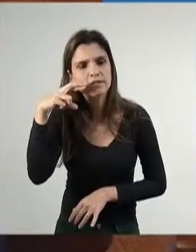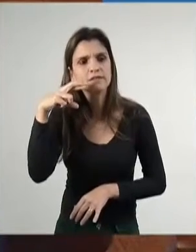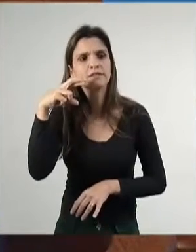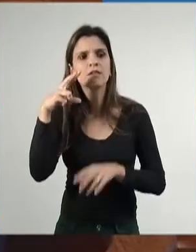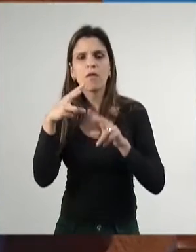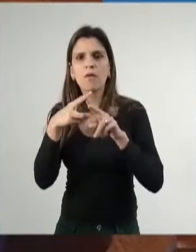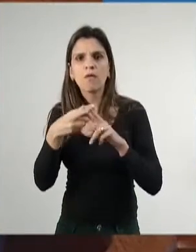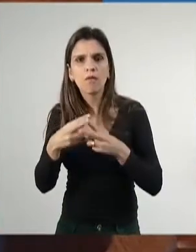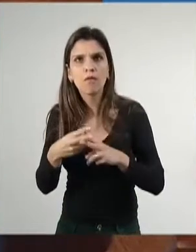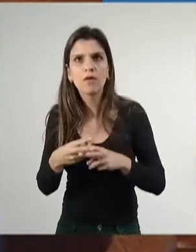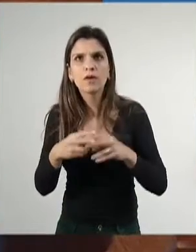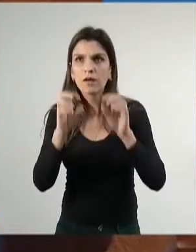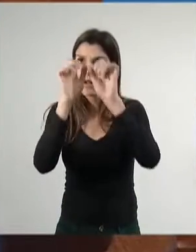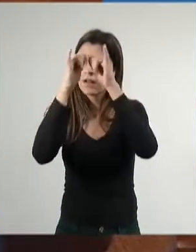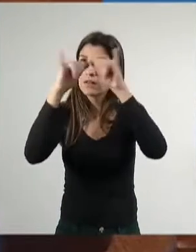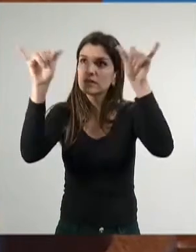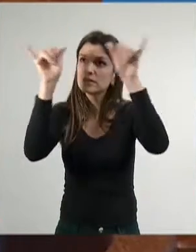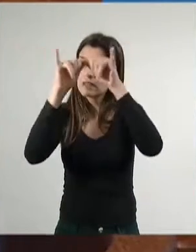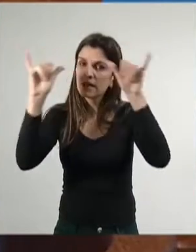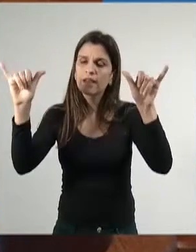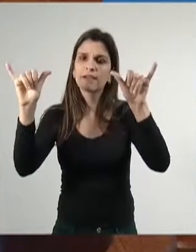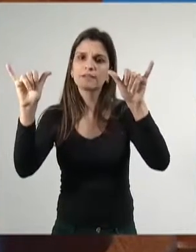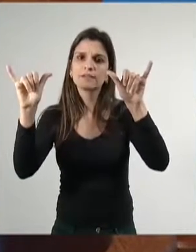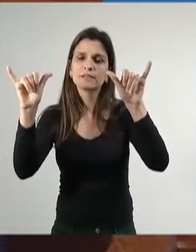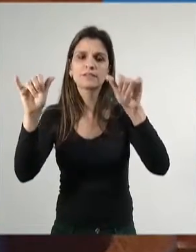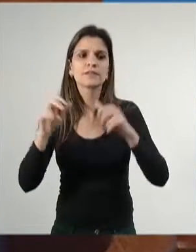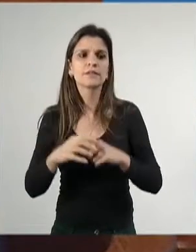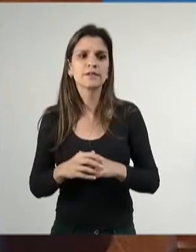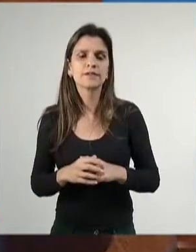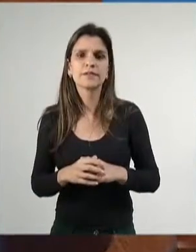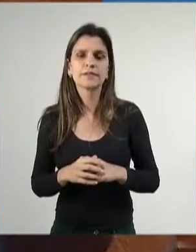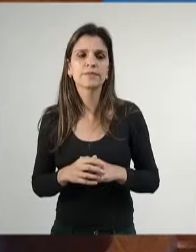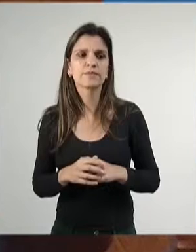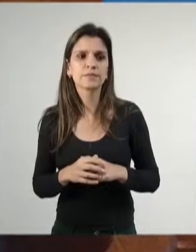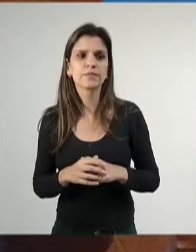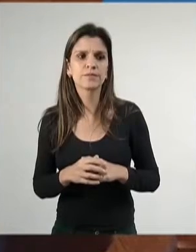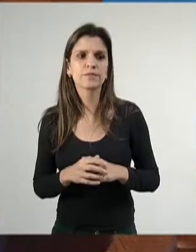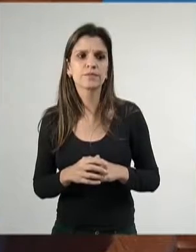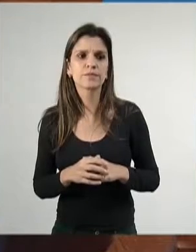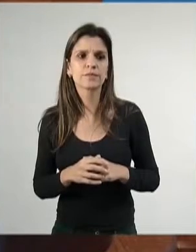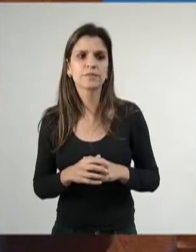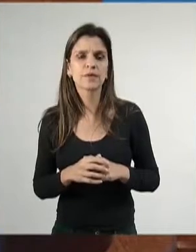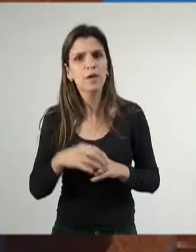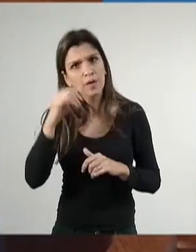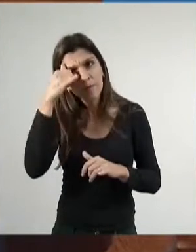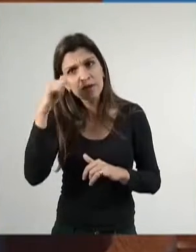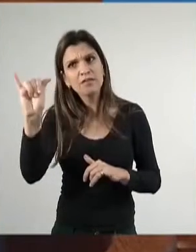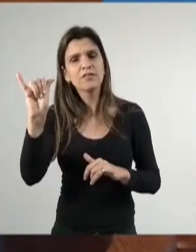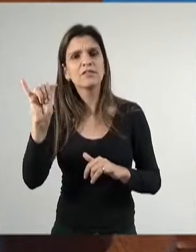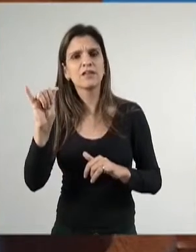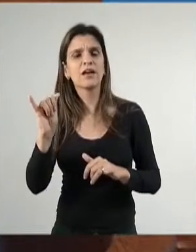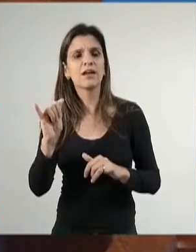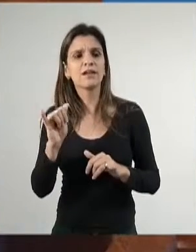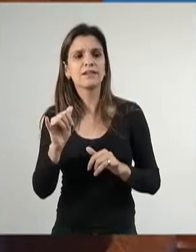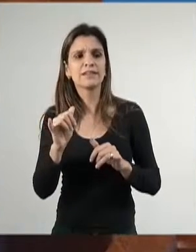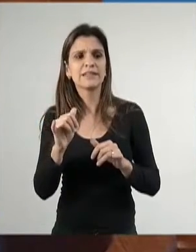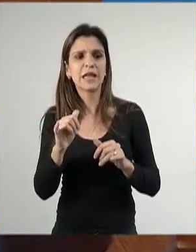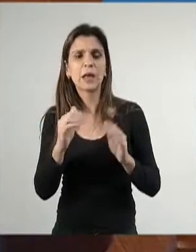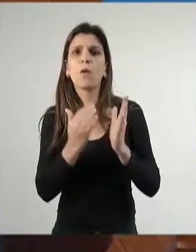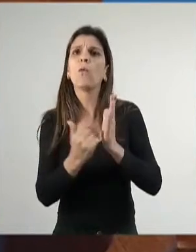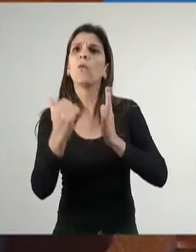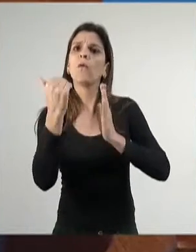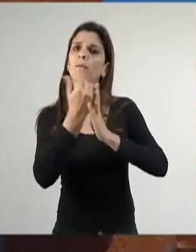podem aumentar o consumo de energia, apesar da Energisa negar isso. Nós sabemos que existem redes já